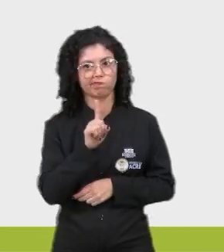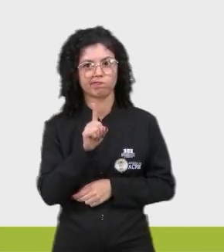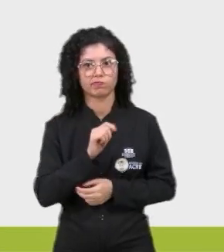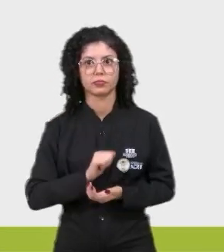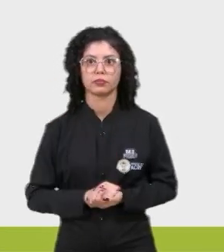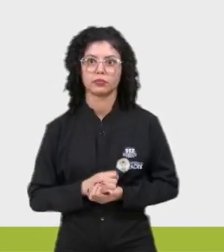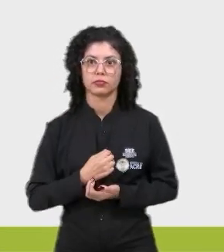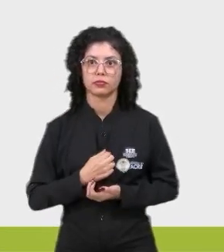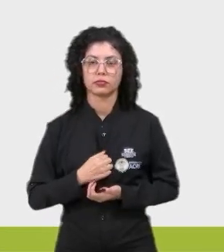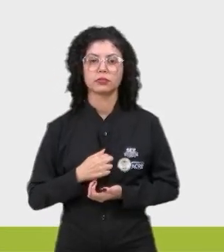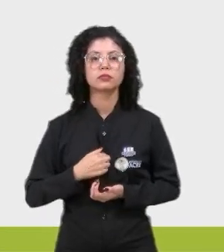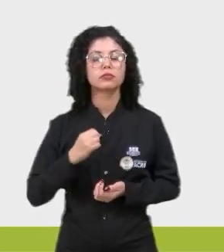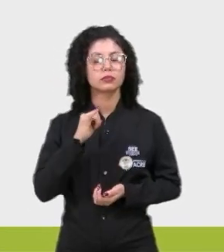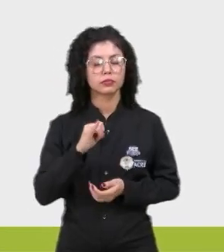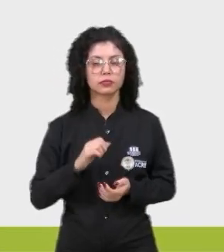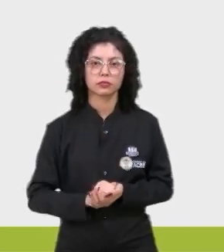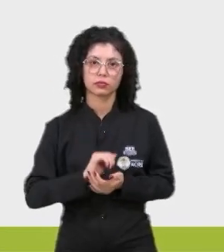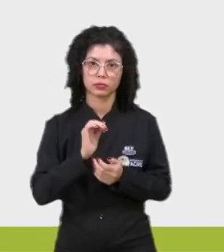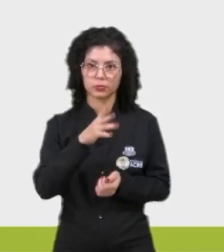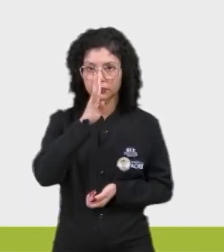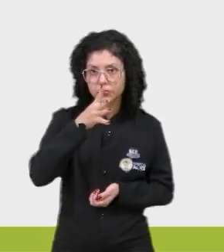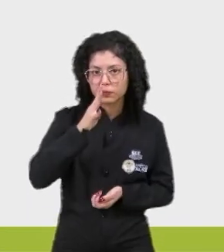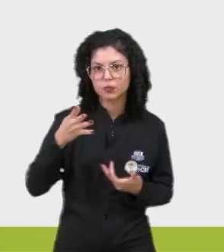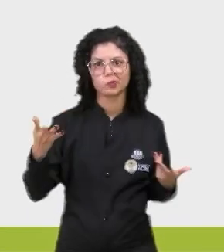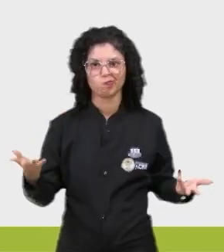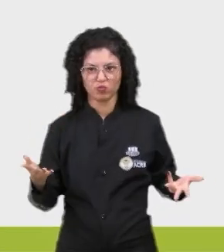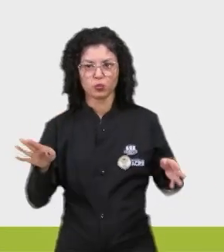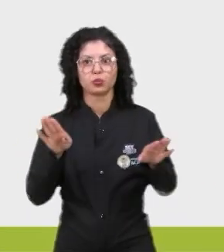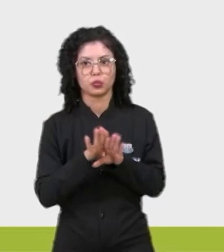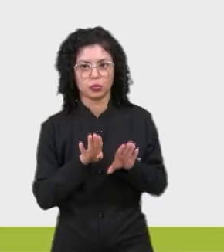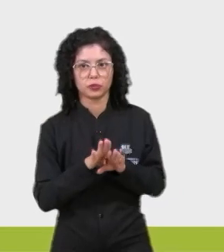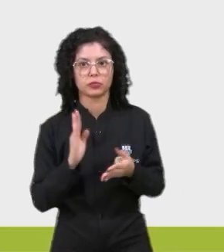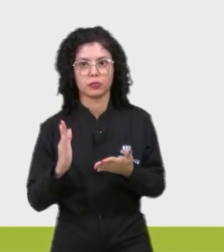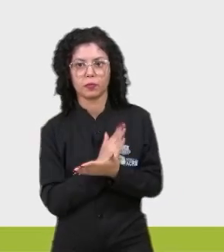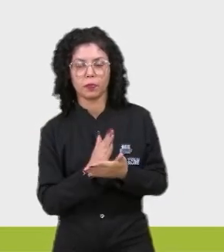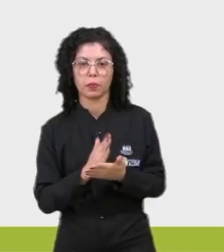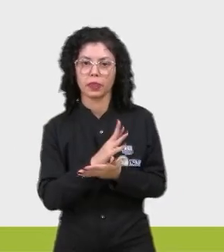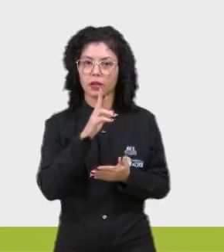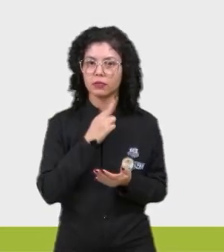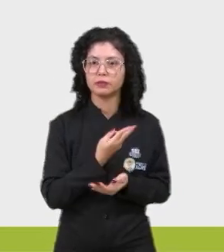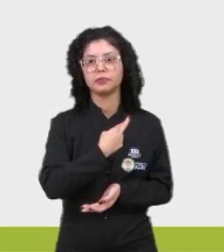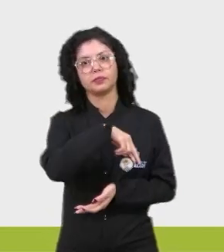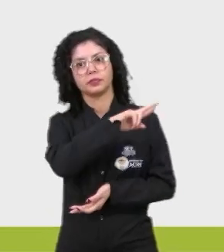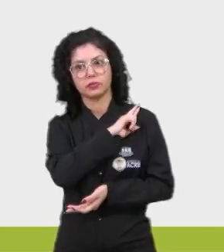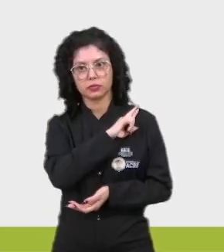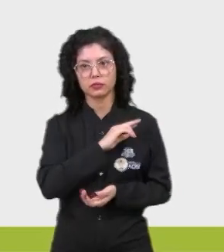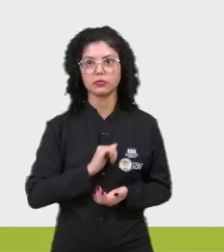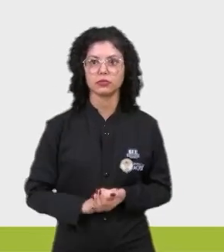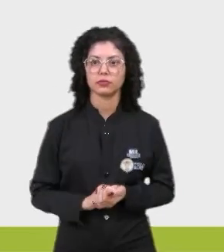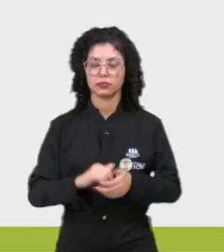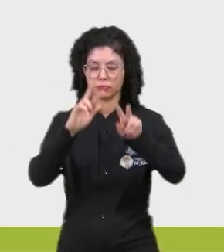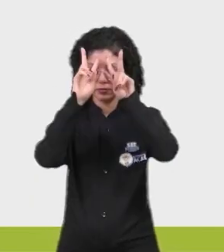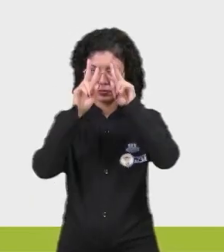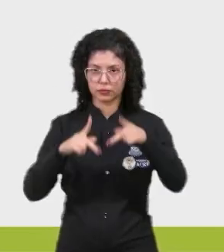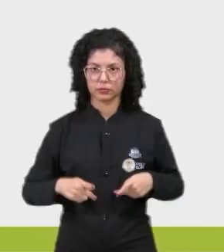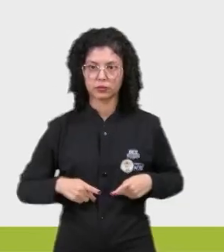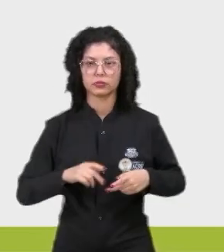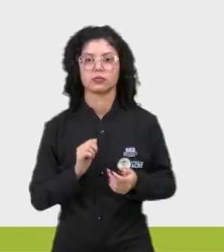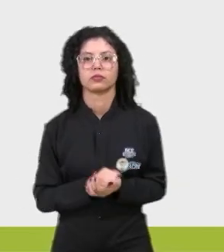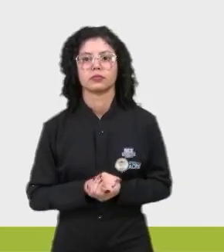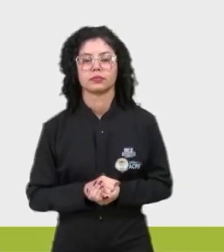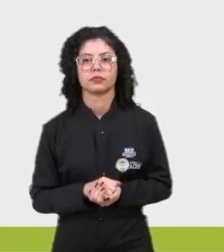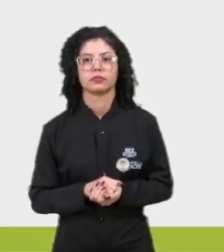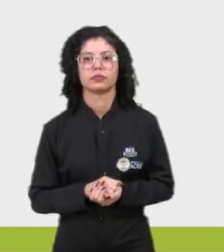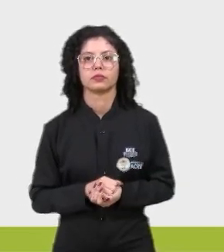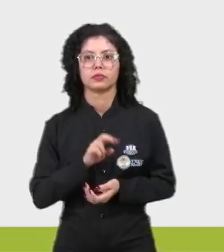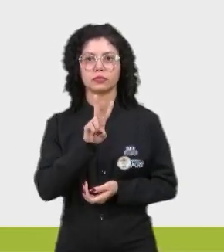a ouve, né? Se você vai colocar ali uma criticidade, vai colocar ali uma responsabilidade no ser humano, né?